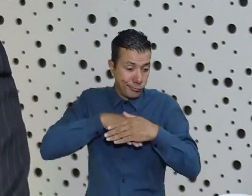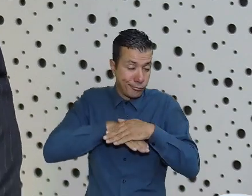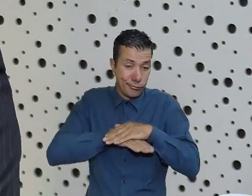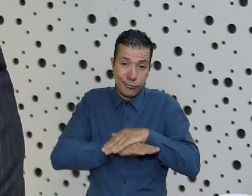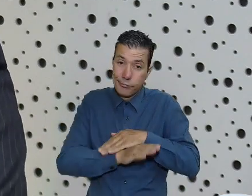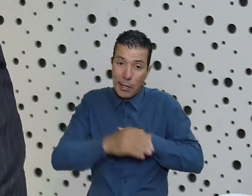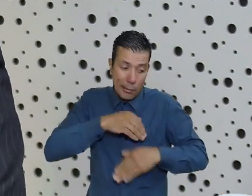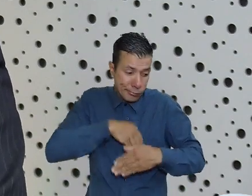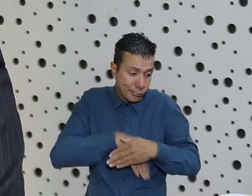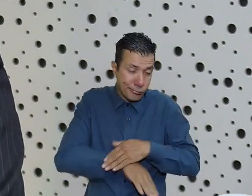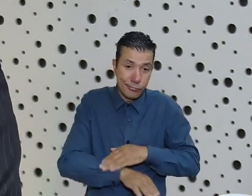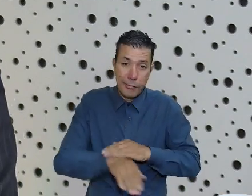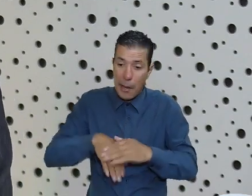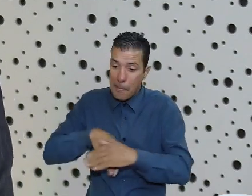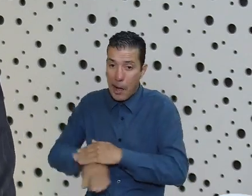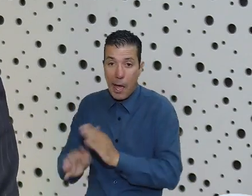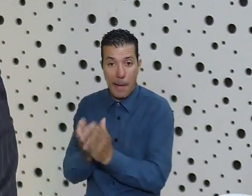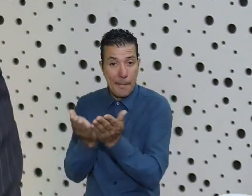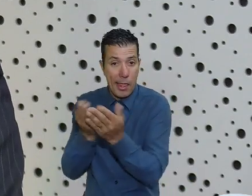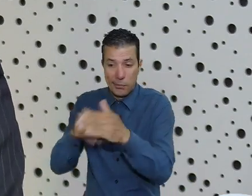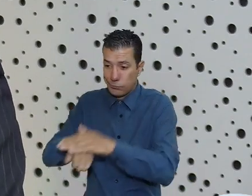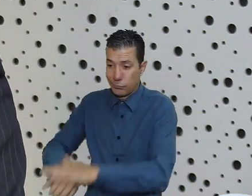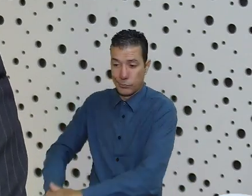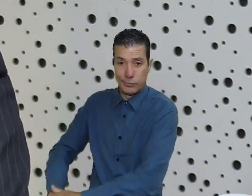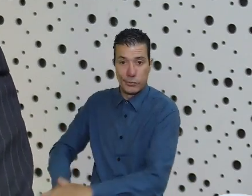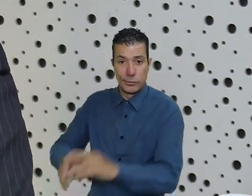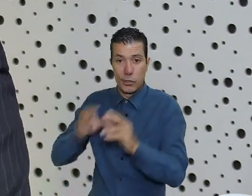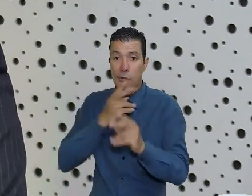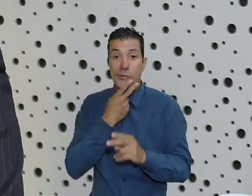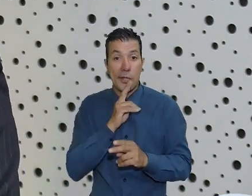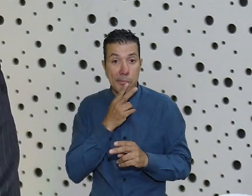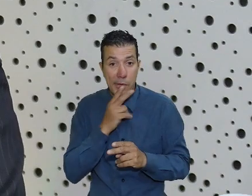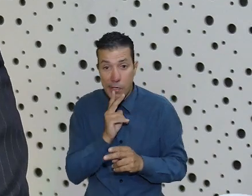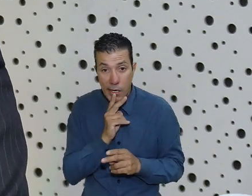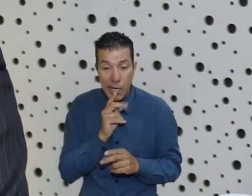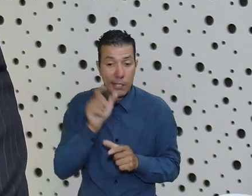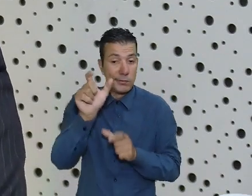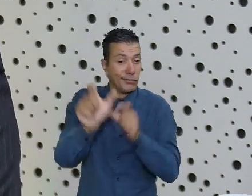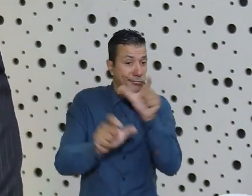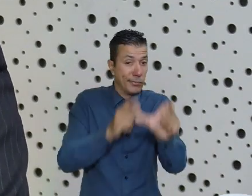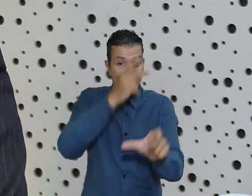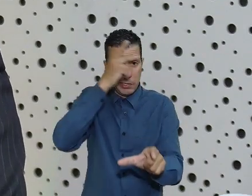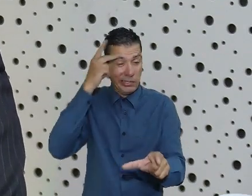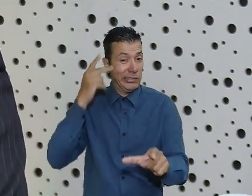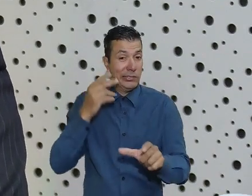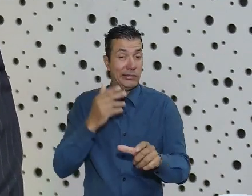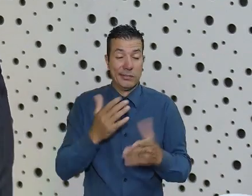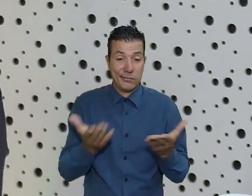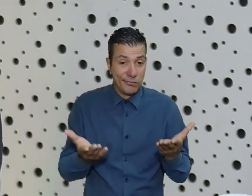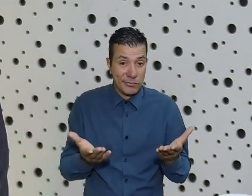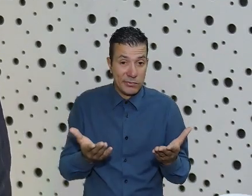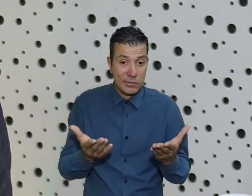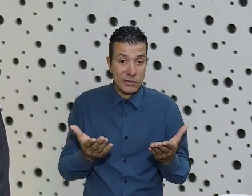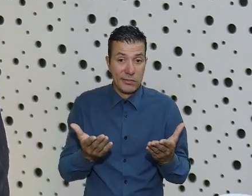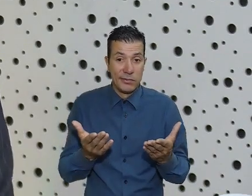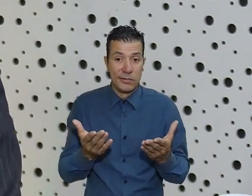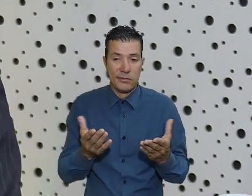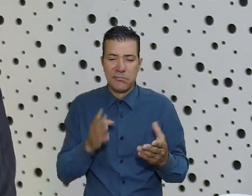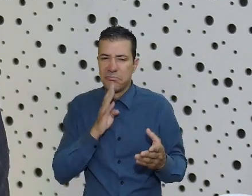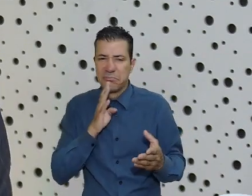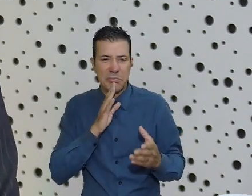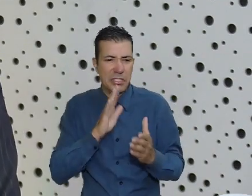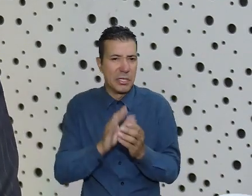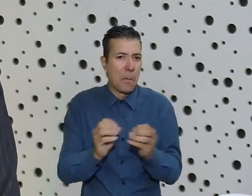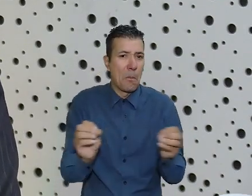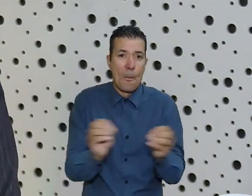masmorras, Bíblias somente nas línguas originais, e as pessoas estavam totalmente fora,